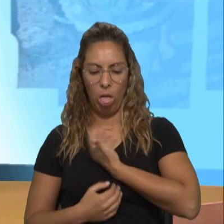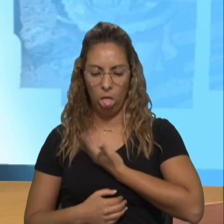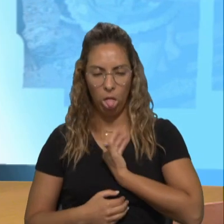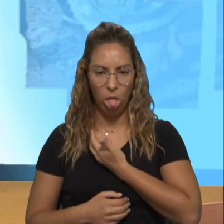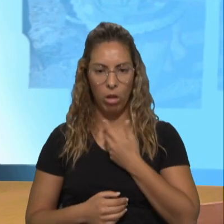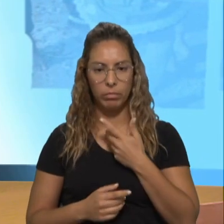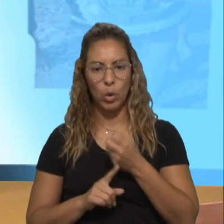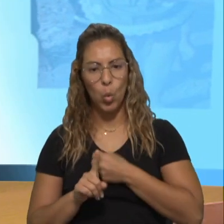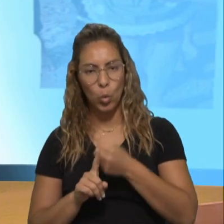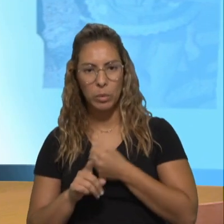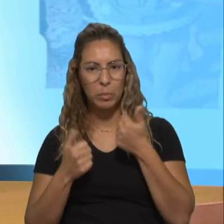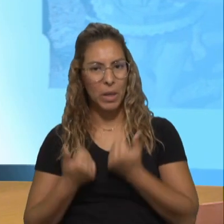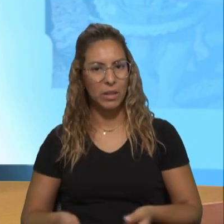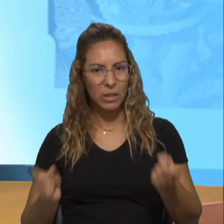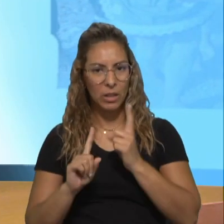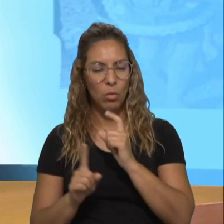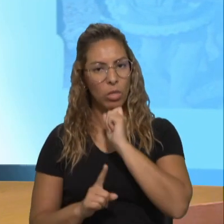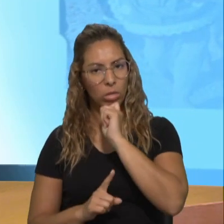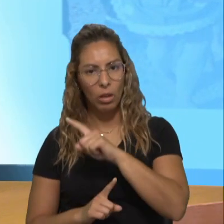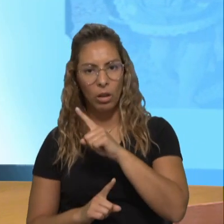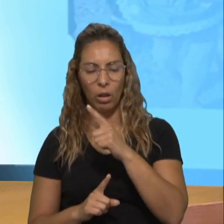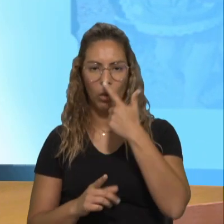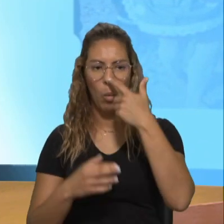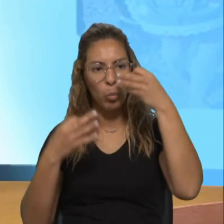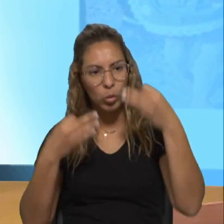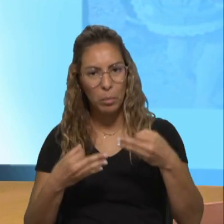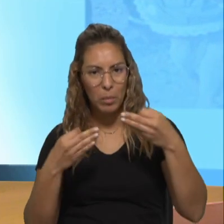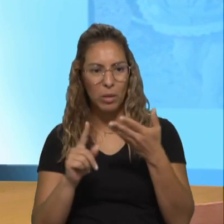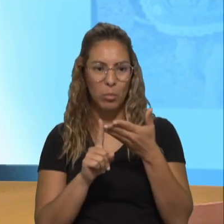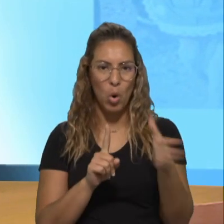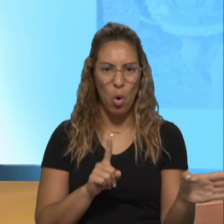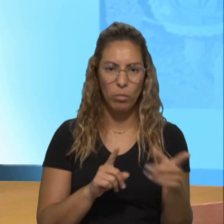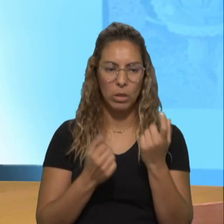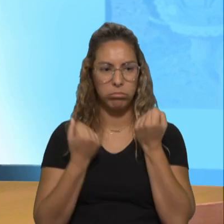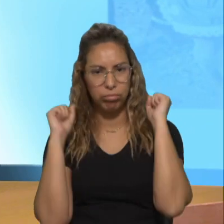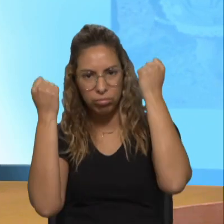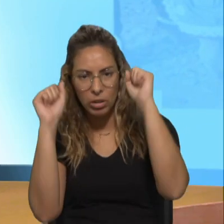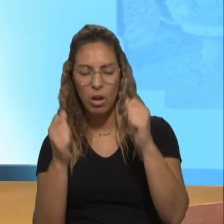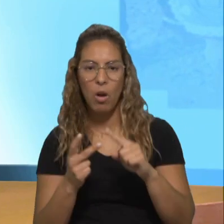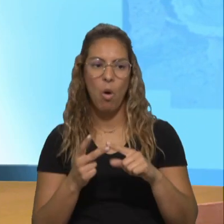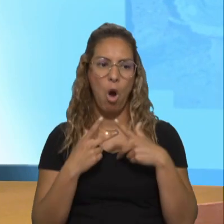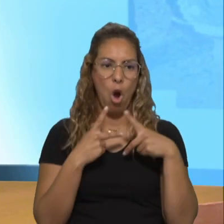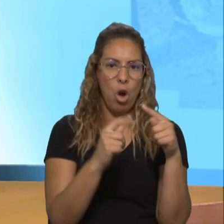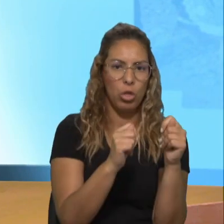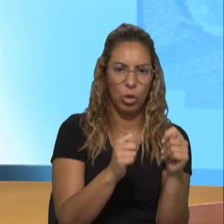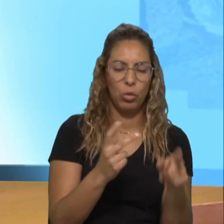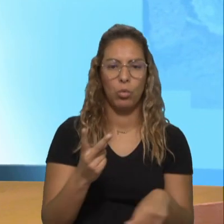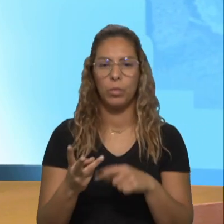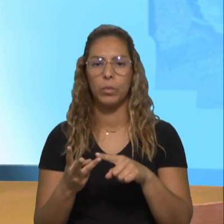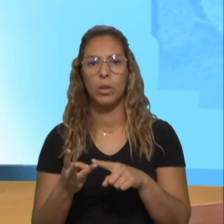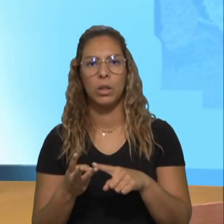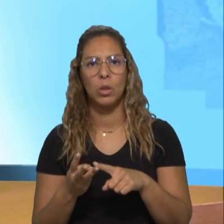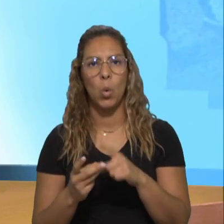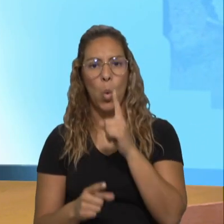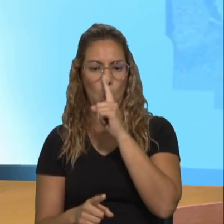fazem chegar a esses comportamentos de agressividade, ódio,